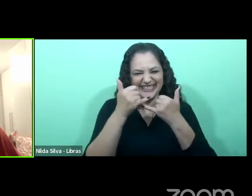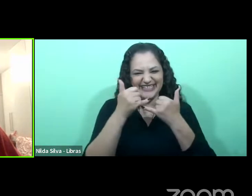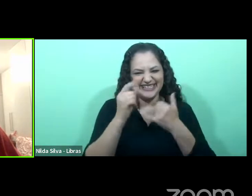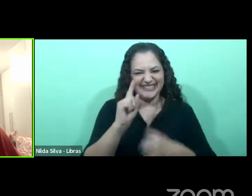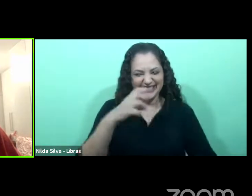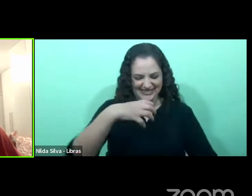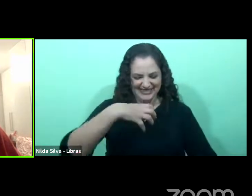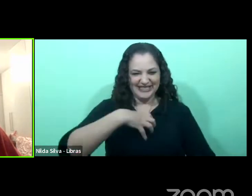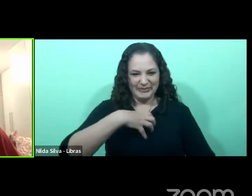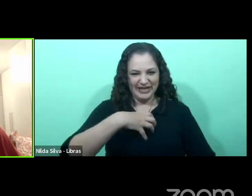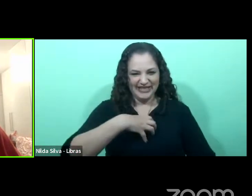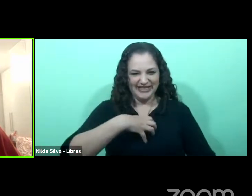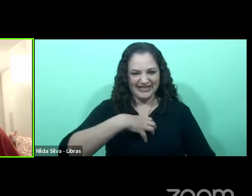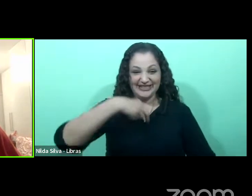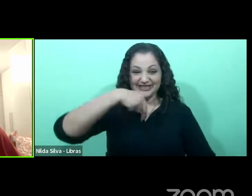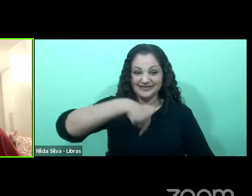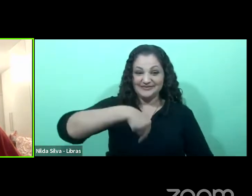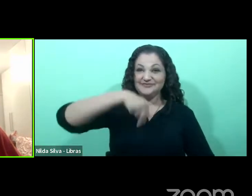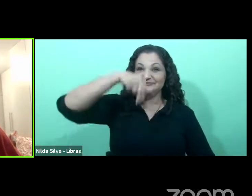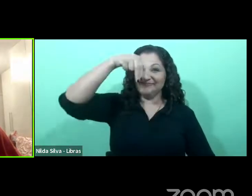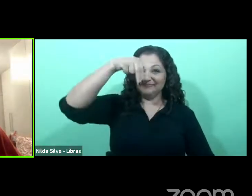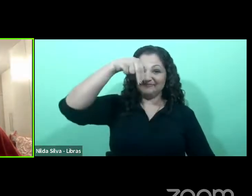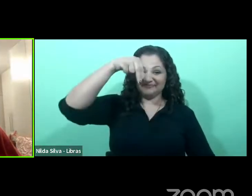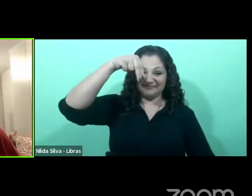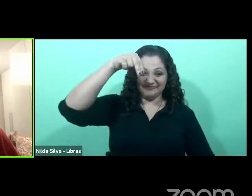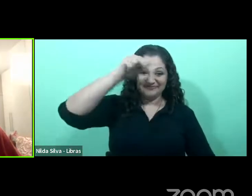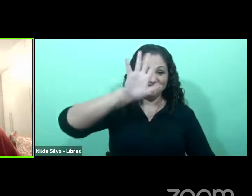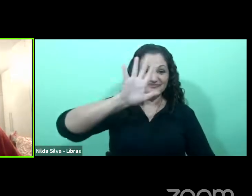Nordeste o bolsonarismo não passou, né?